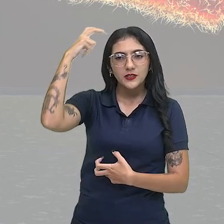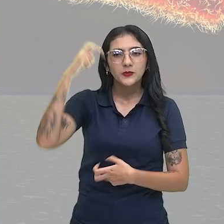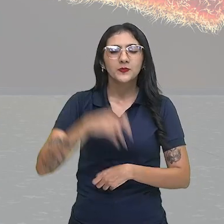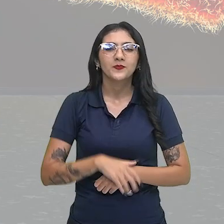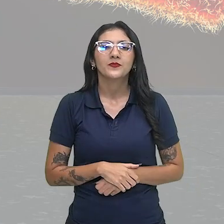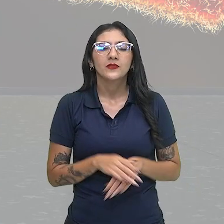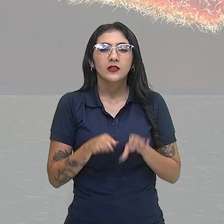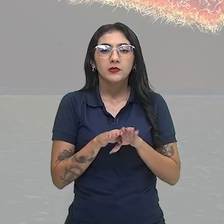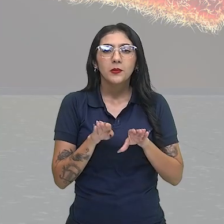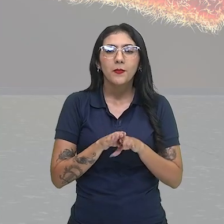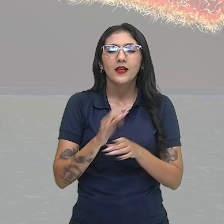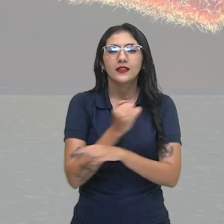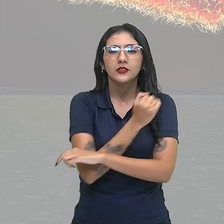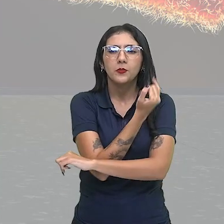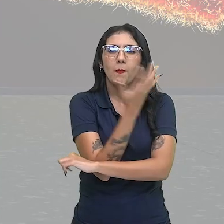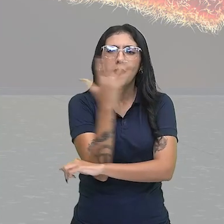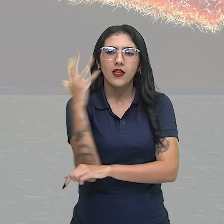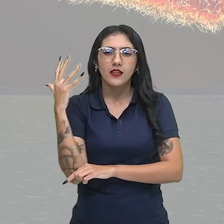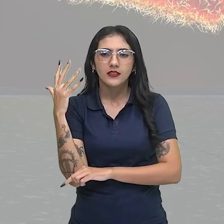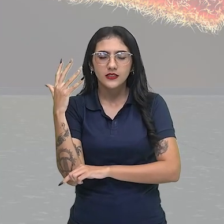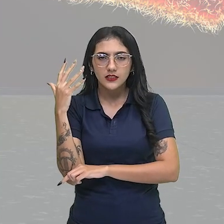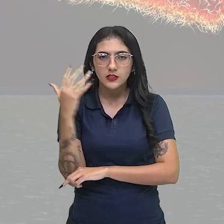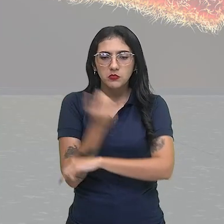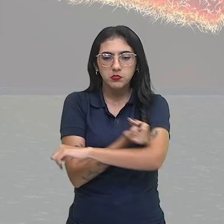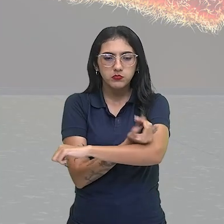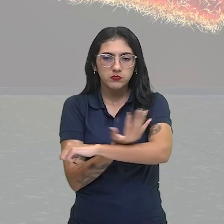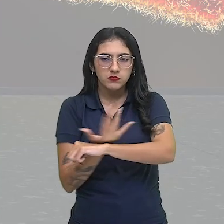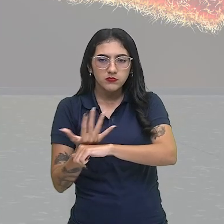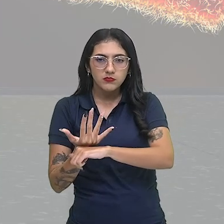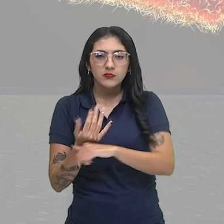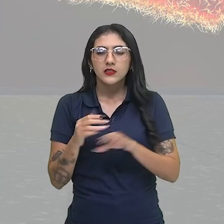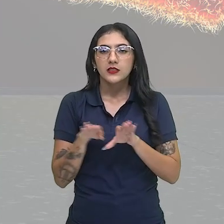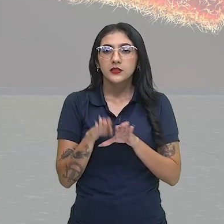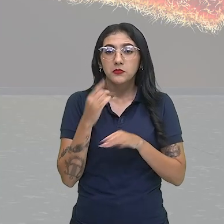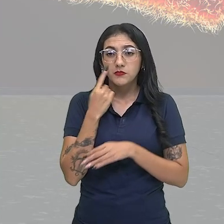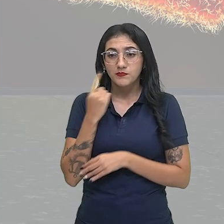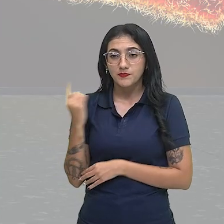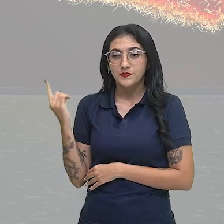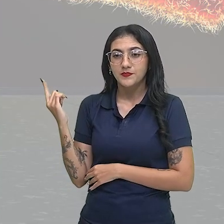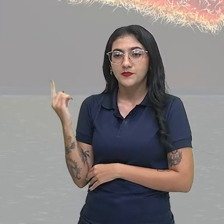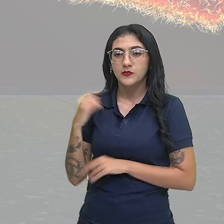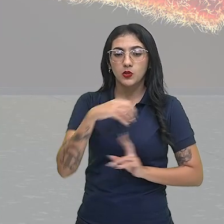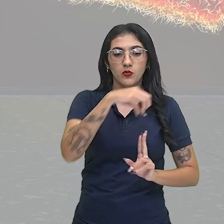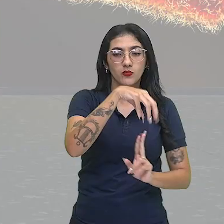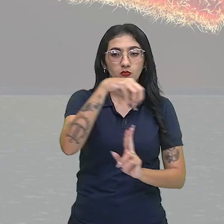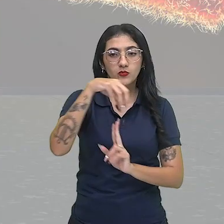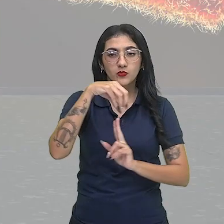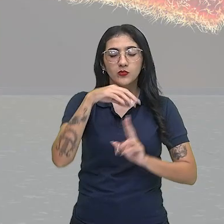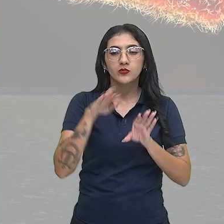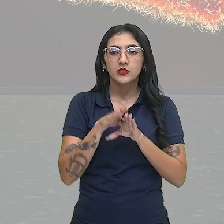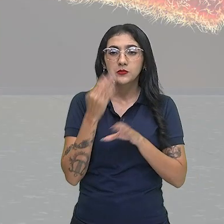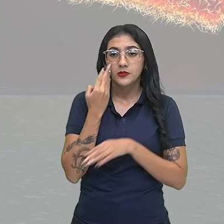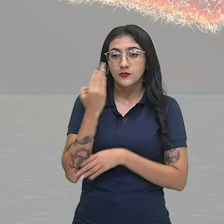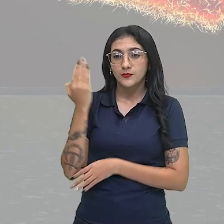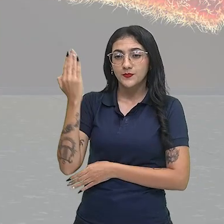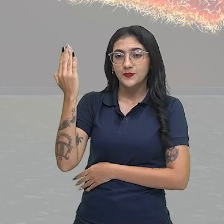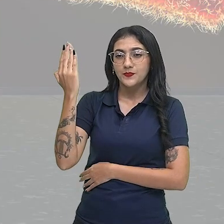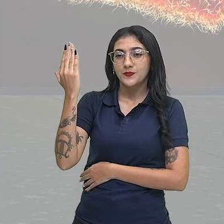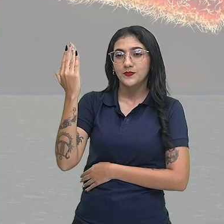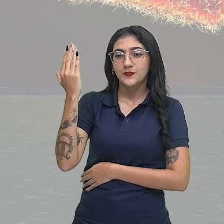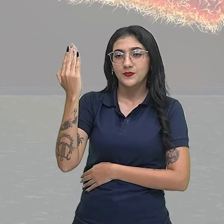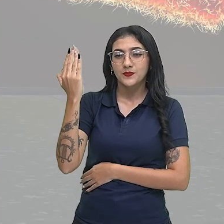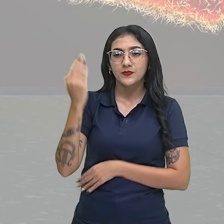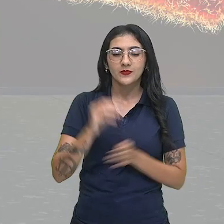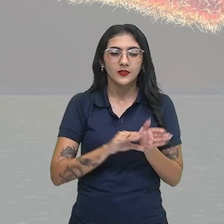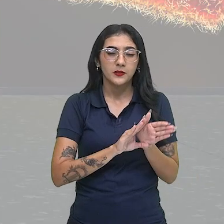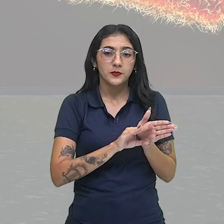o reino das plantas, o reino plantae, até os nossos fungos aqui e uma bactéria representada mais